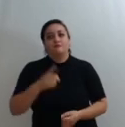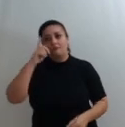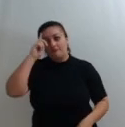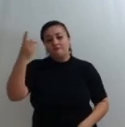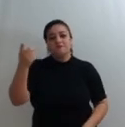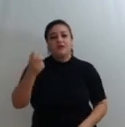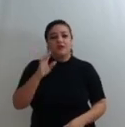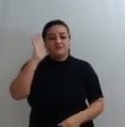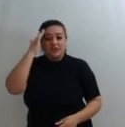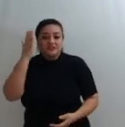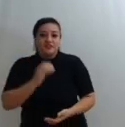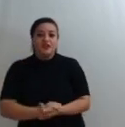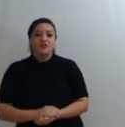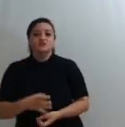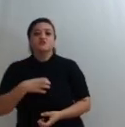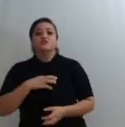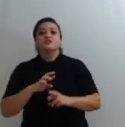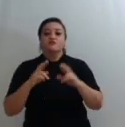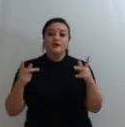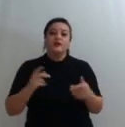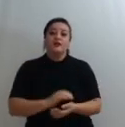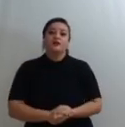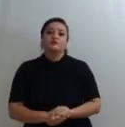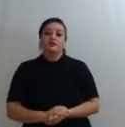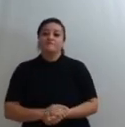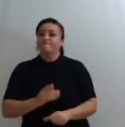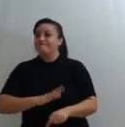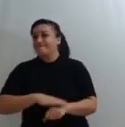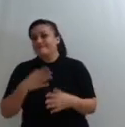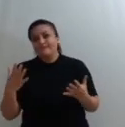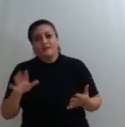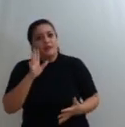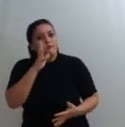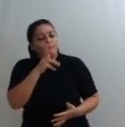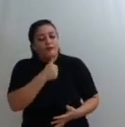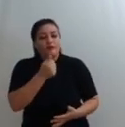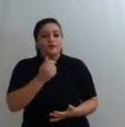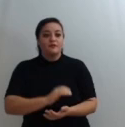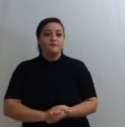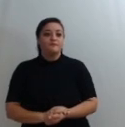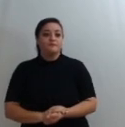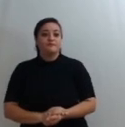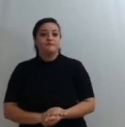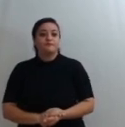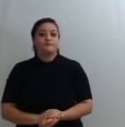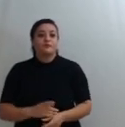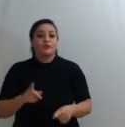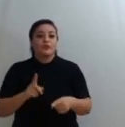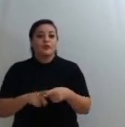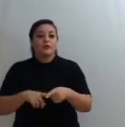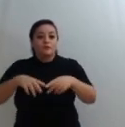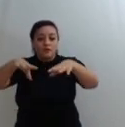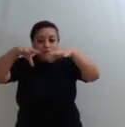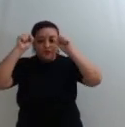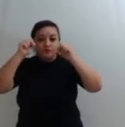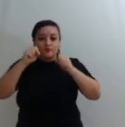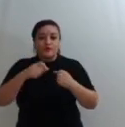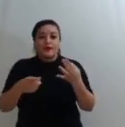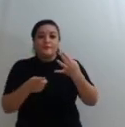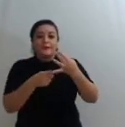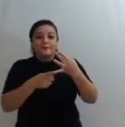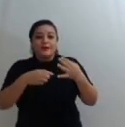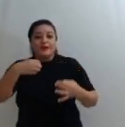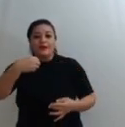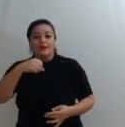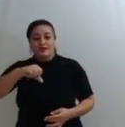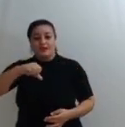diferente, que é um pouco demais. É um pouco demais porque o próprio procedimento do júri, na primeira fase, fixa em 90 dias. É uma fixação